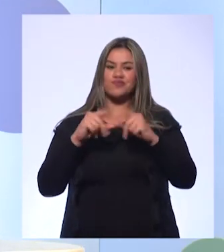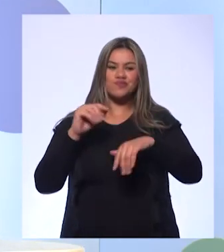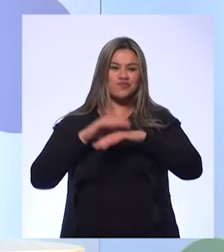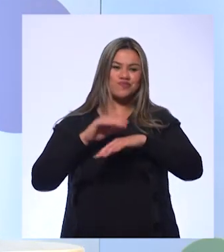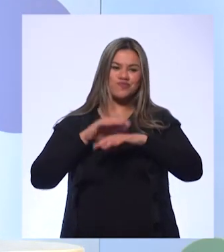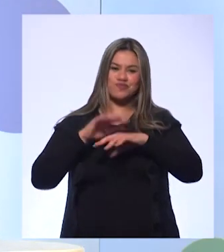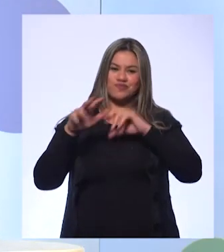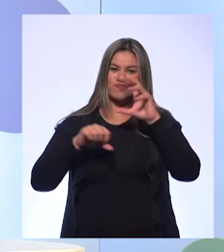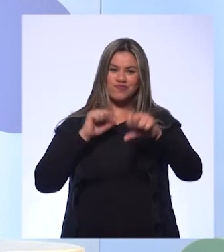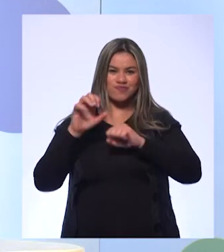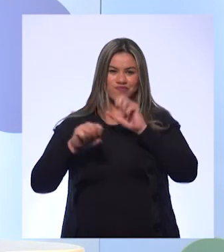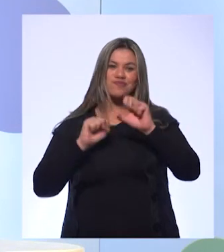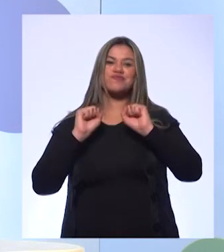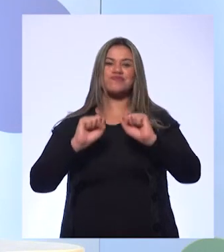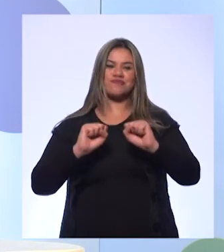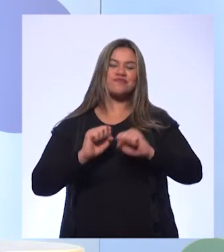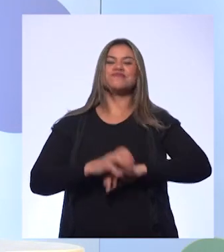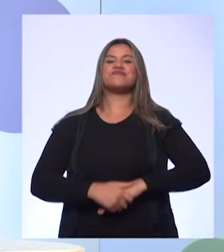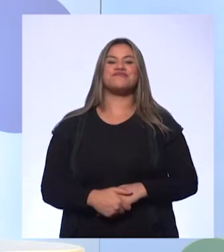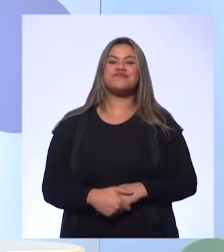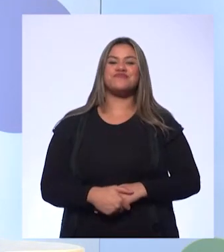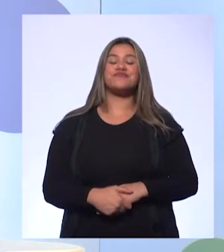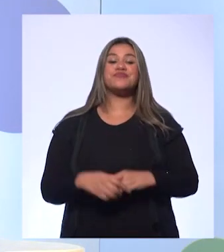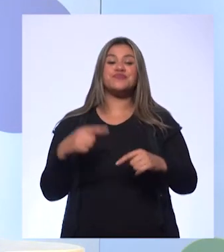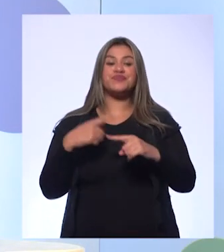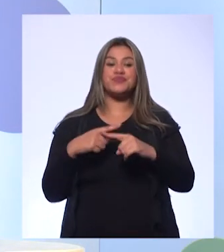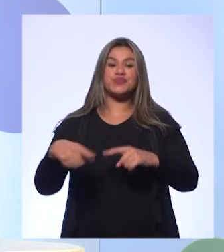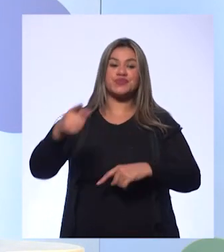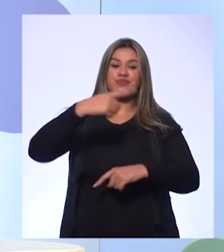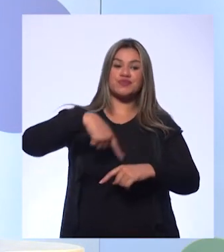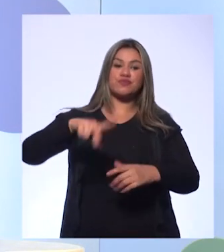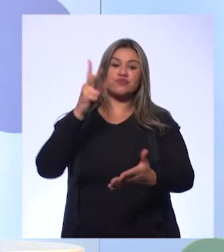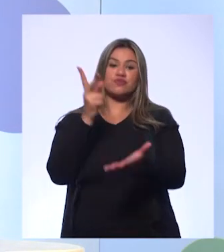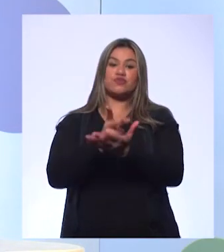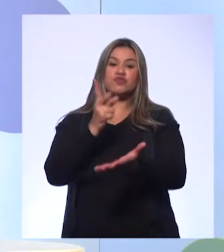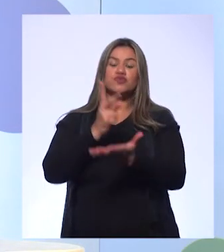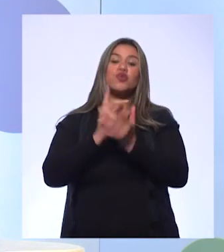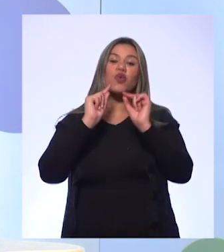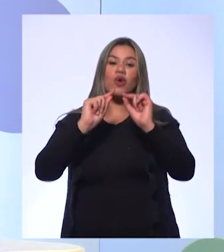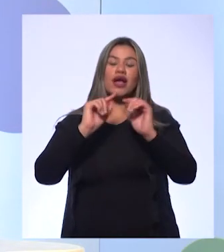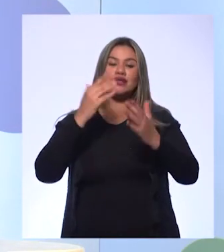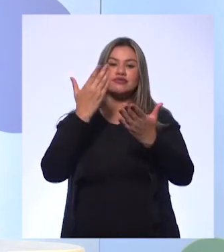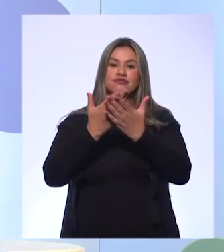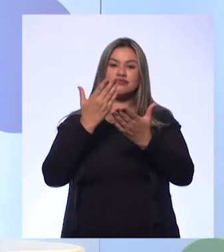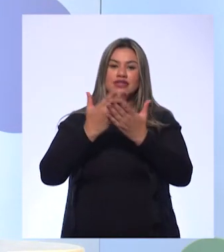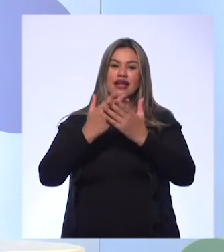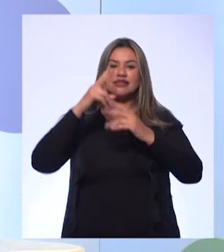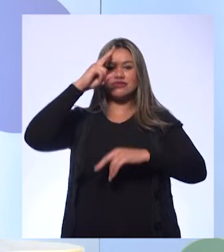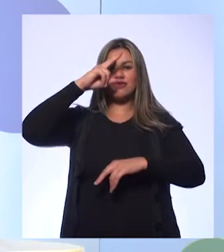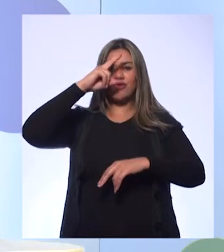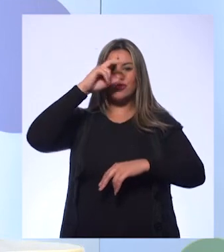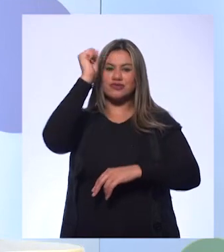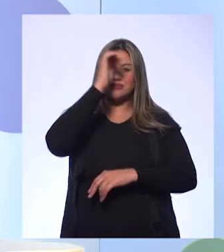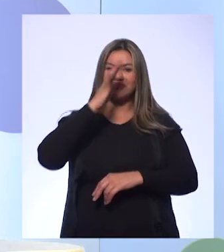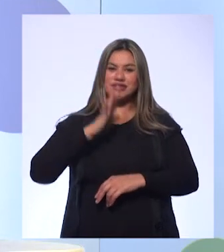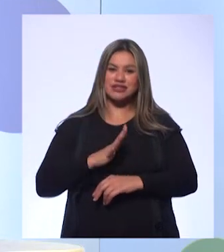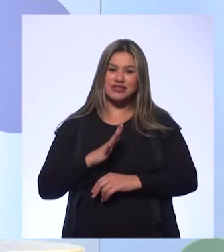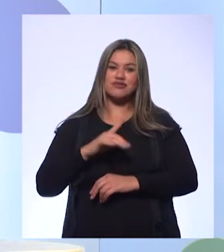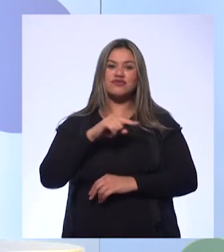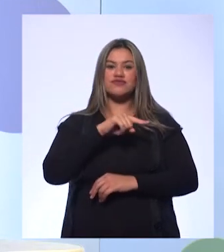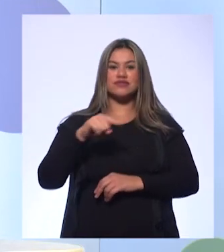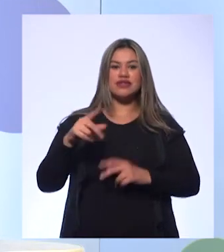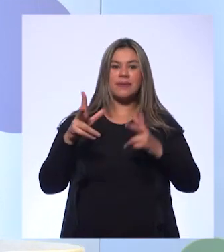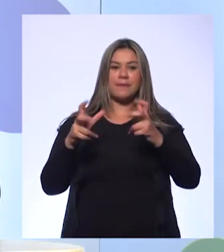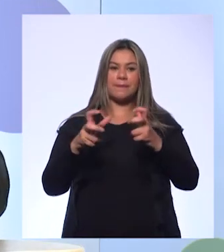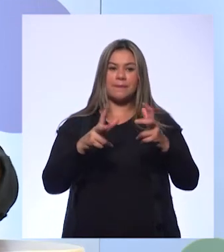estiver aí com o livro didático porque nós continuaremos a estudar a história do Brasil e vocês